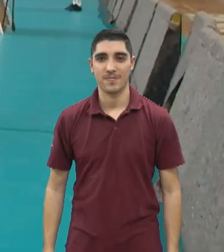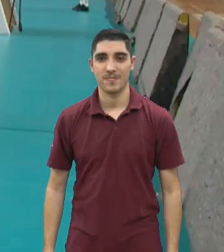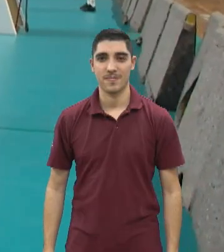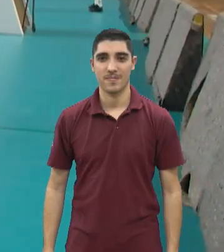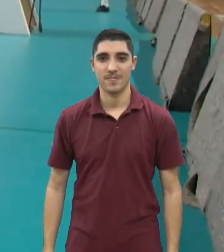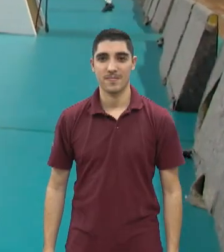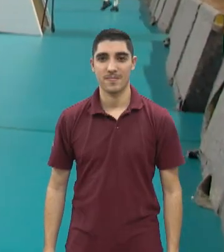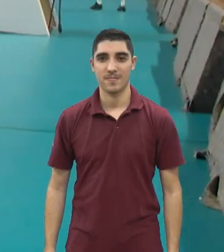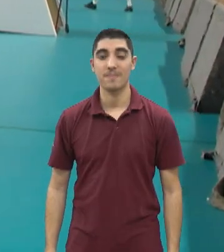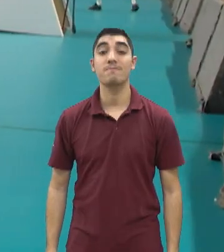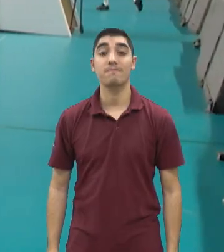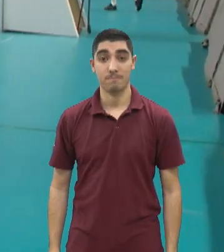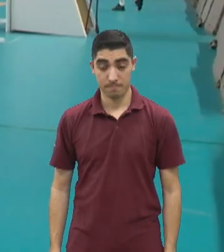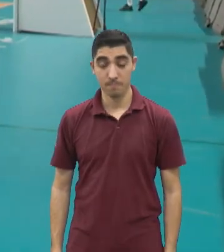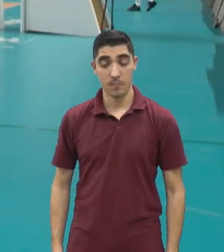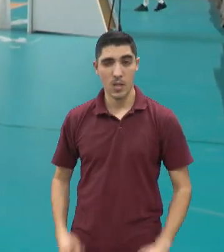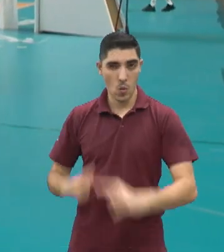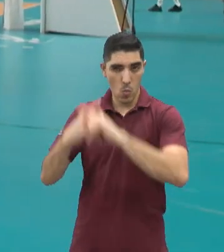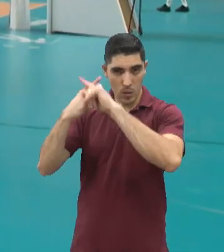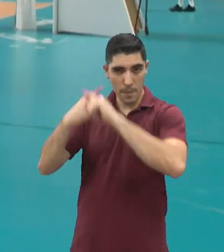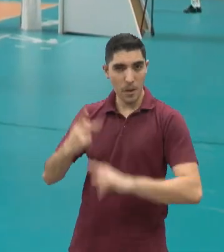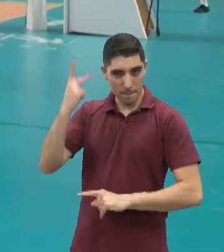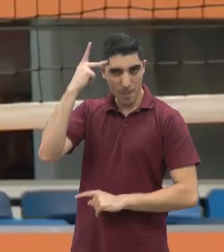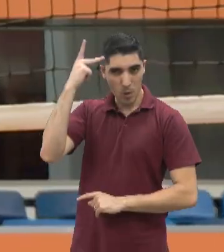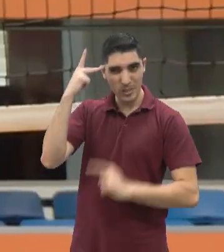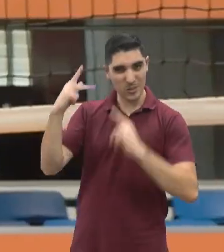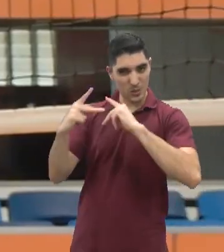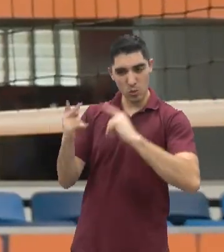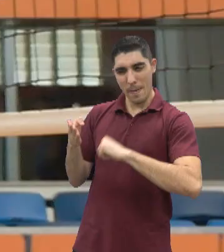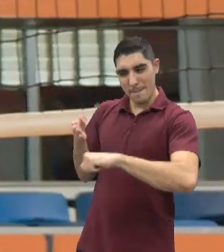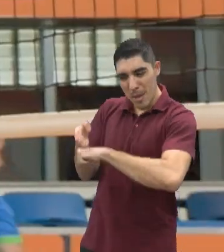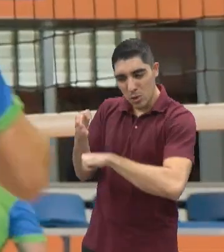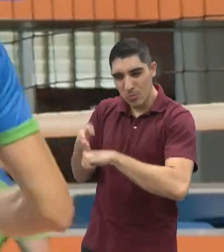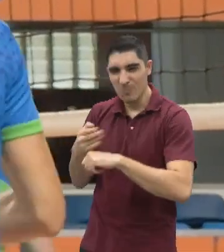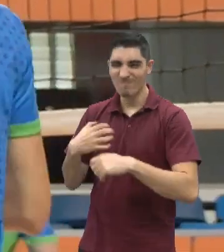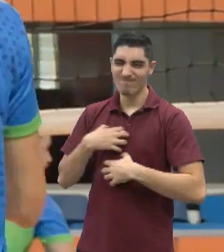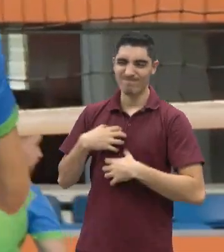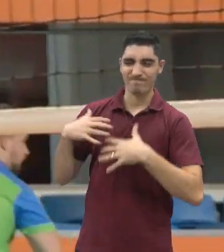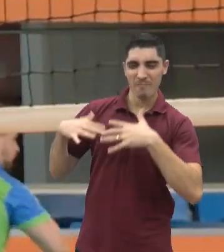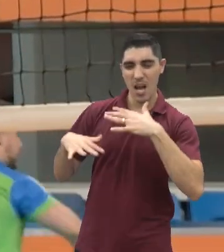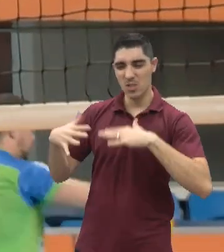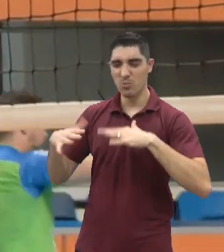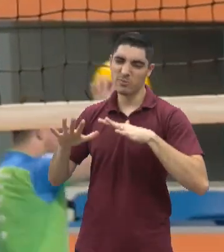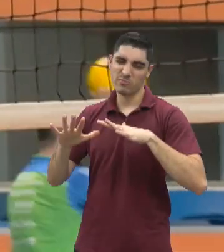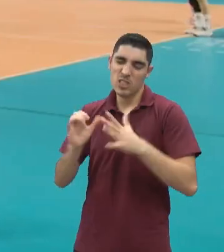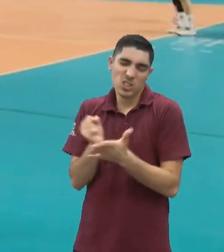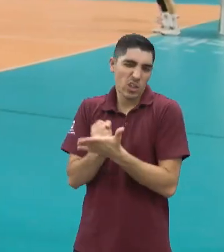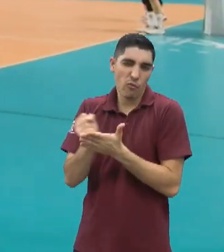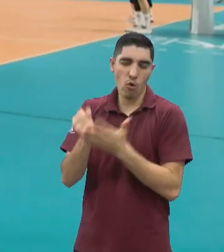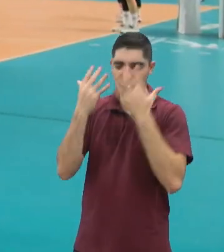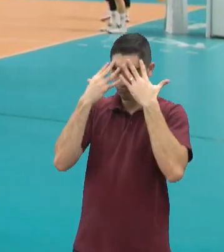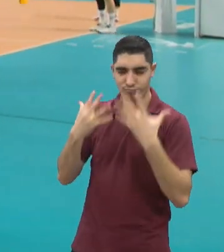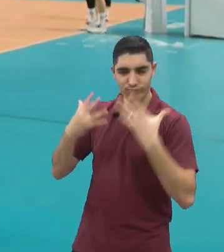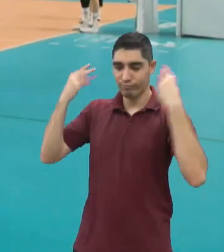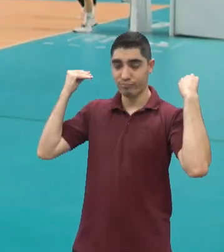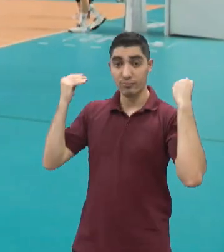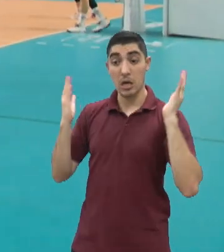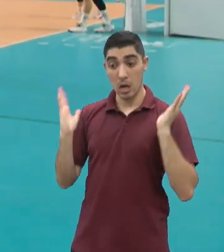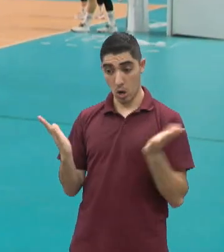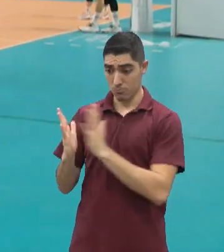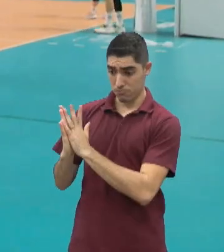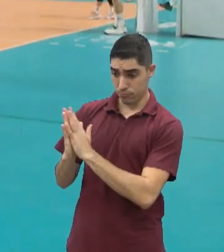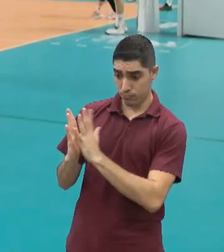A campanha mediana no Campeonato Paulista de Vôlei é coisa do passado para o elenco do São José. Quase um mês sem jogar